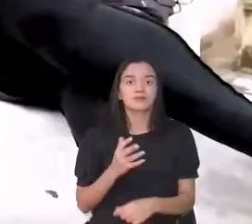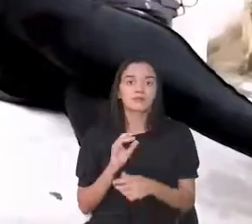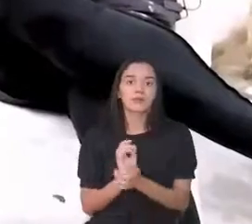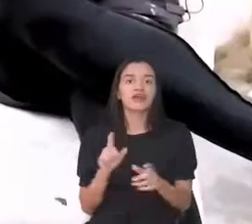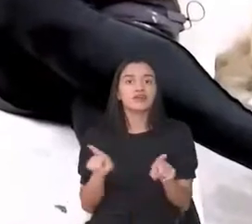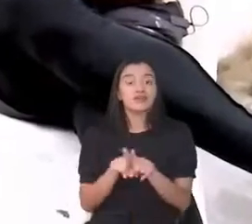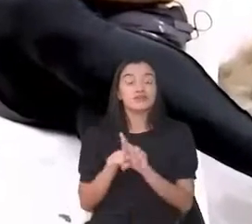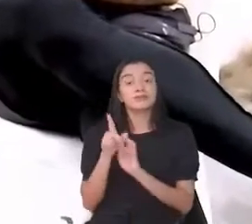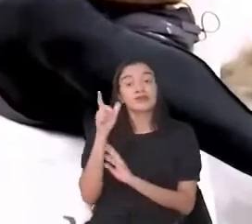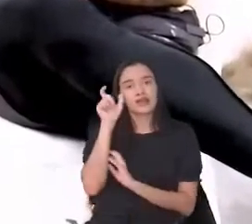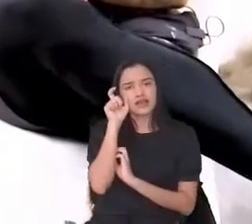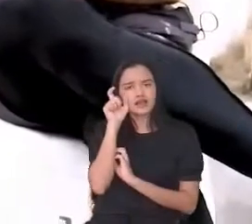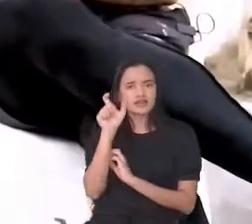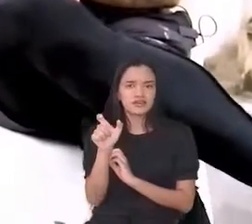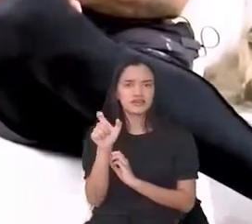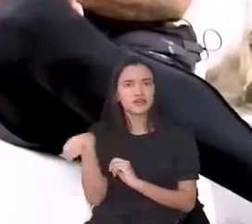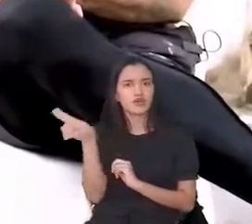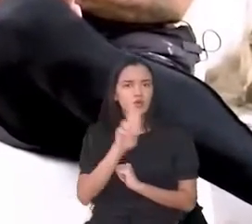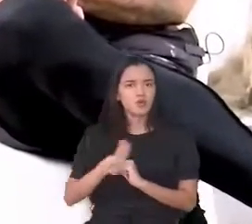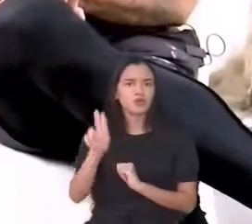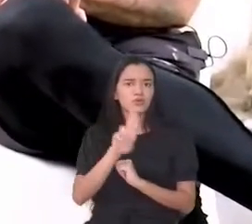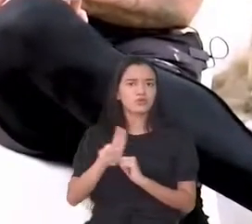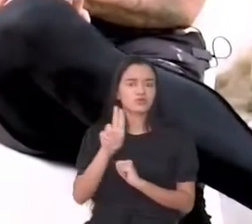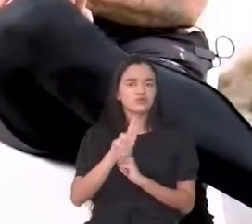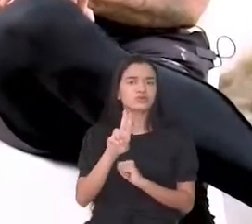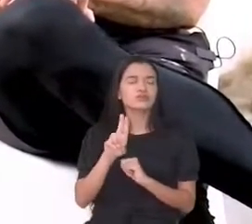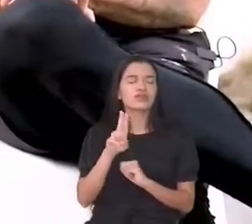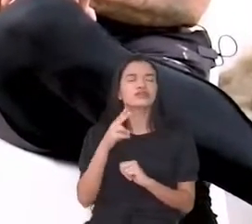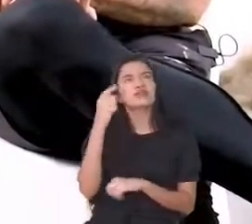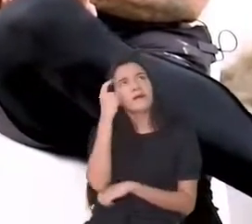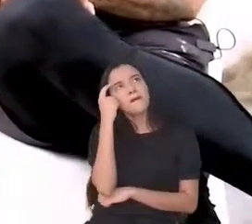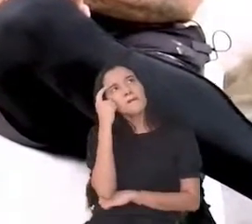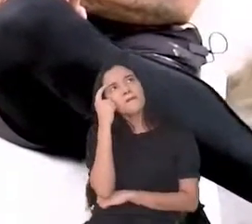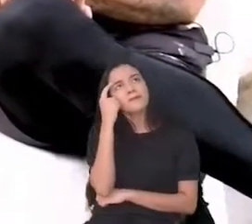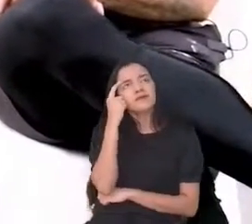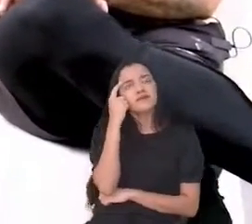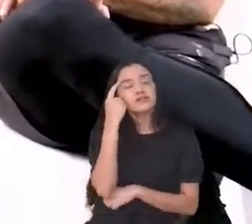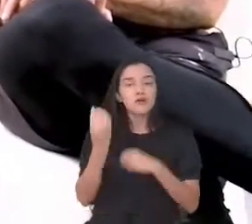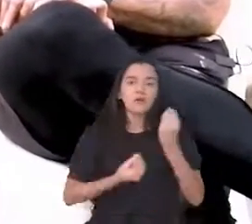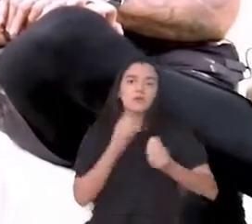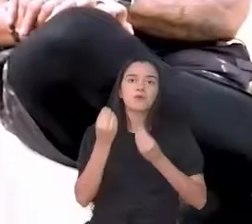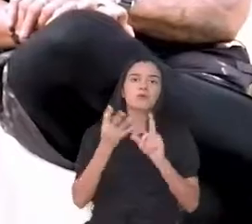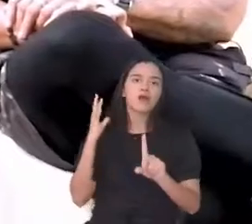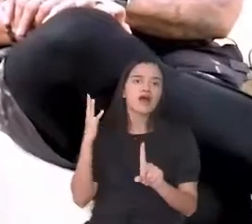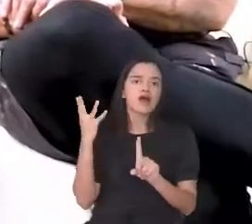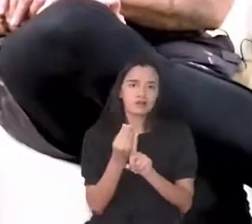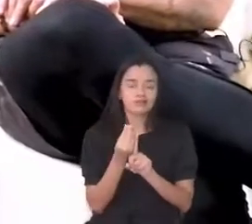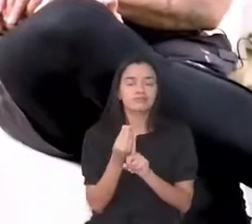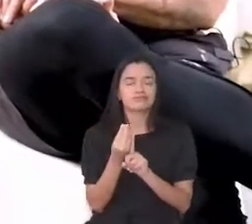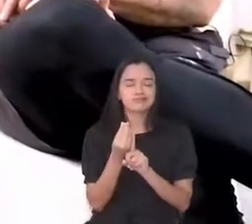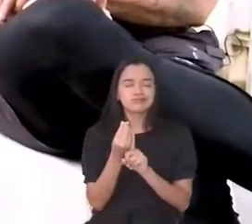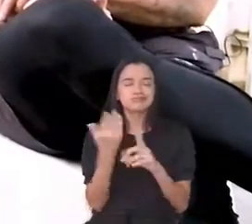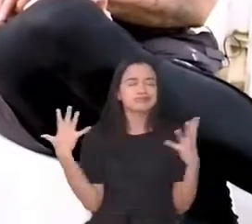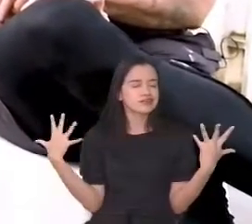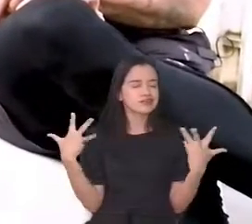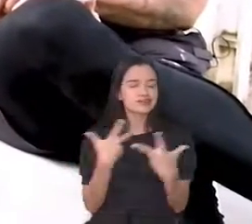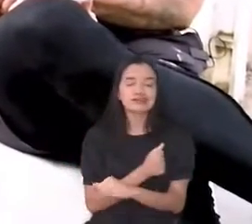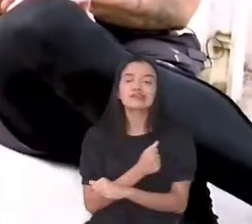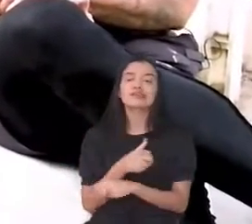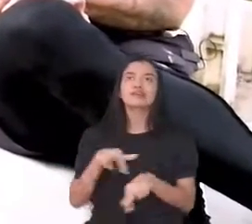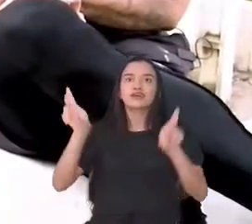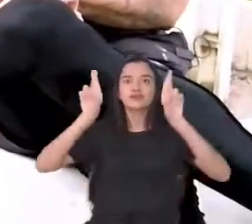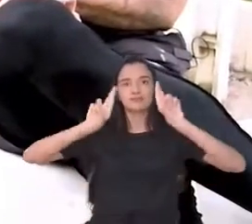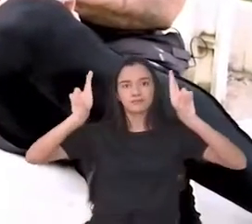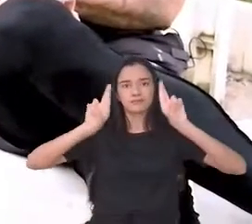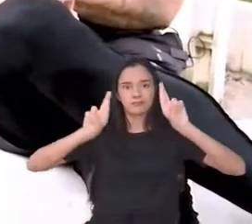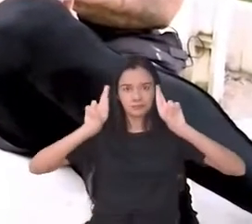até interessante a gente usar, né, essa tua fala para pensar como a arte, ela acalanta e ela dá esperança. E